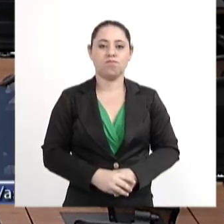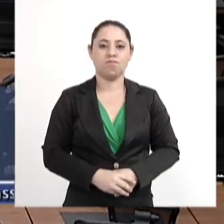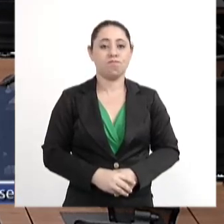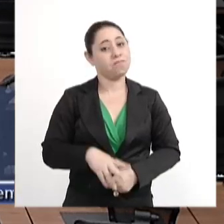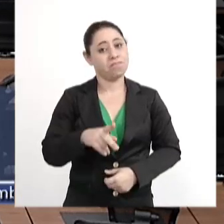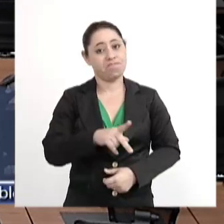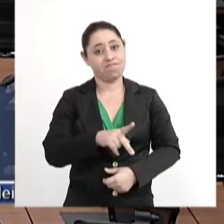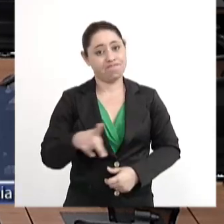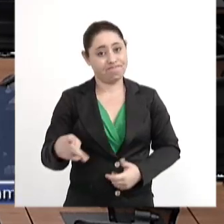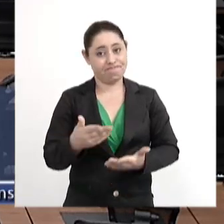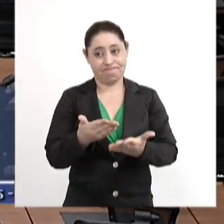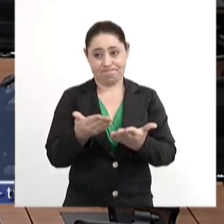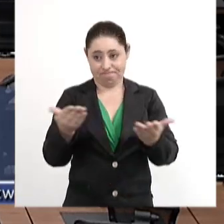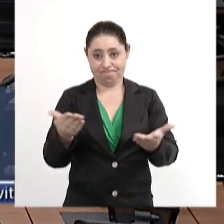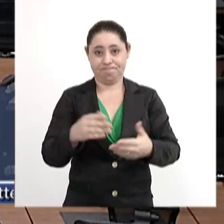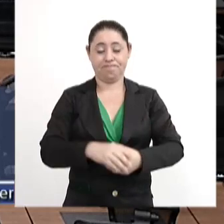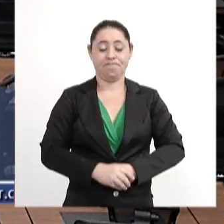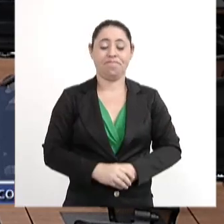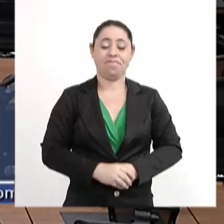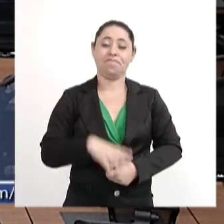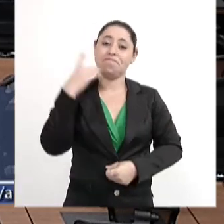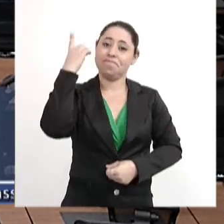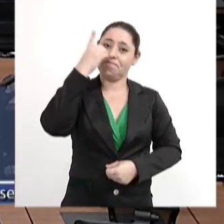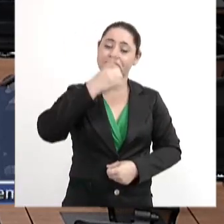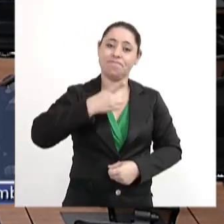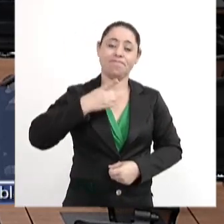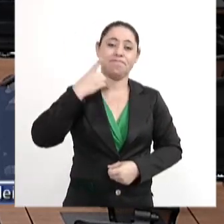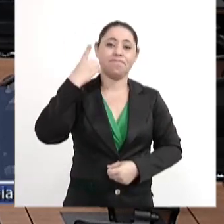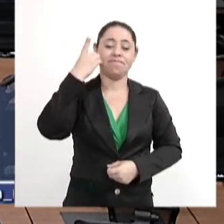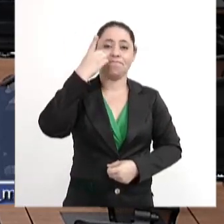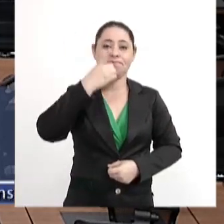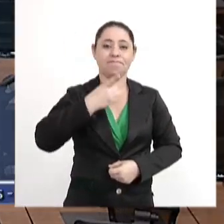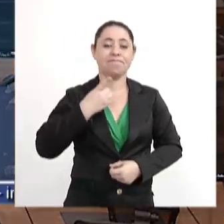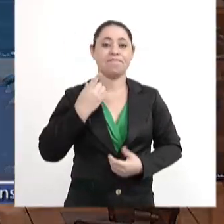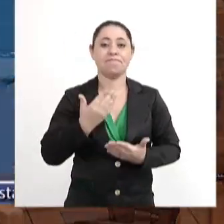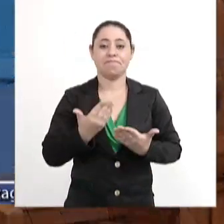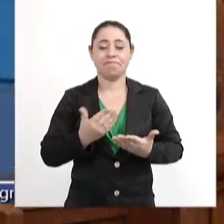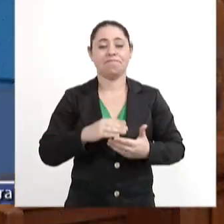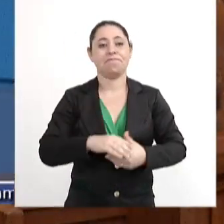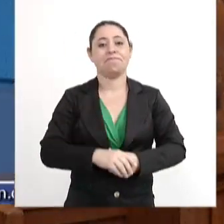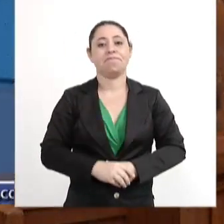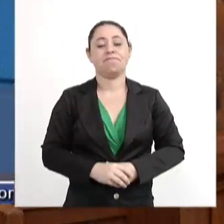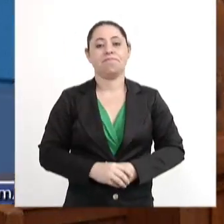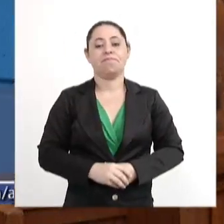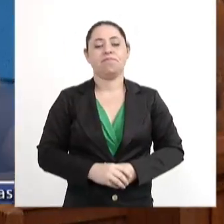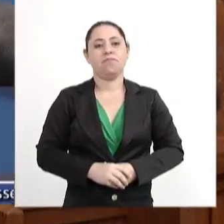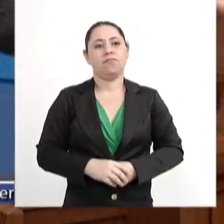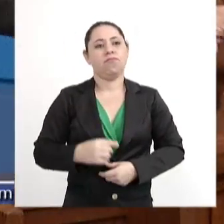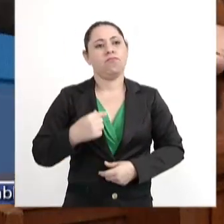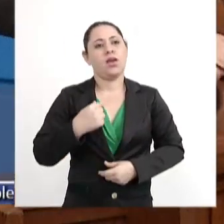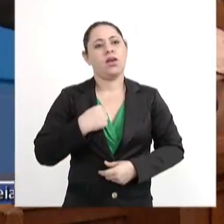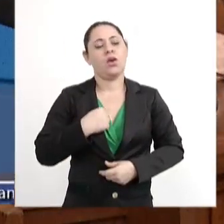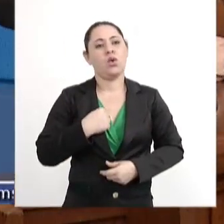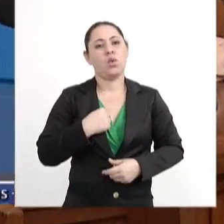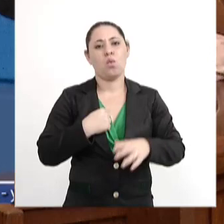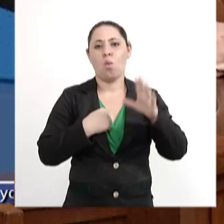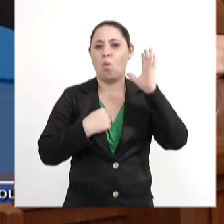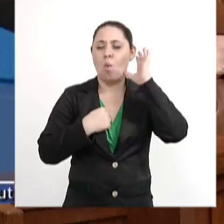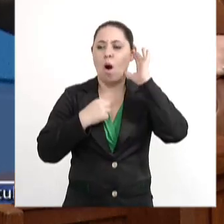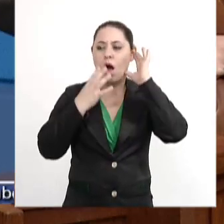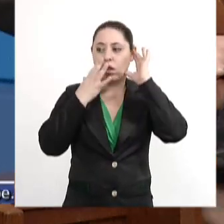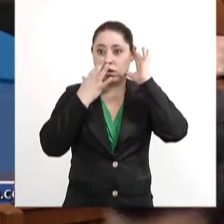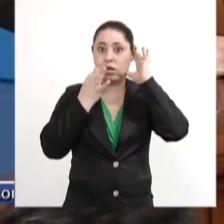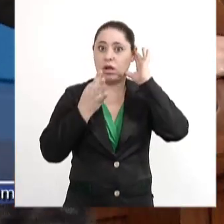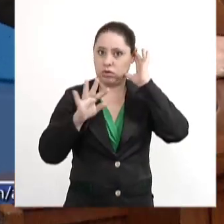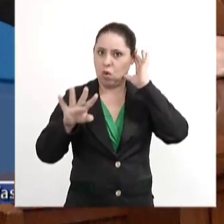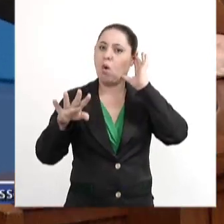Senhor presidente, senhores parlamentares, eu ouvi